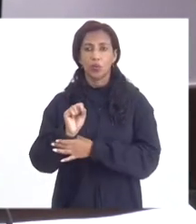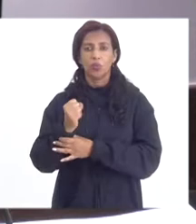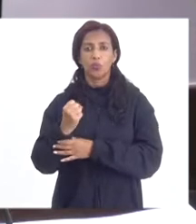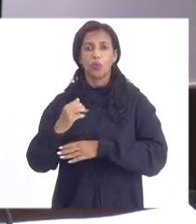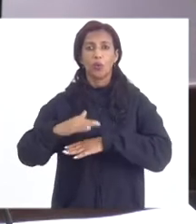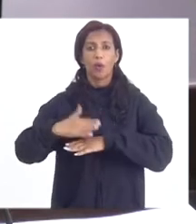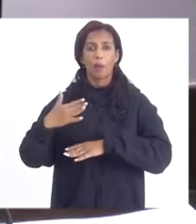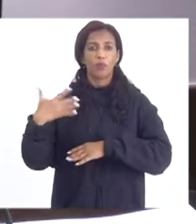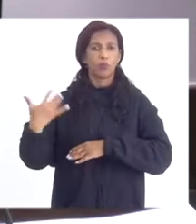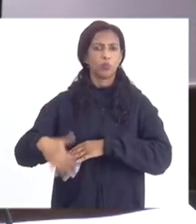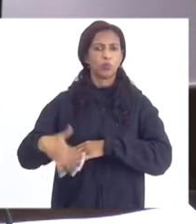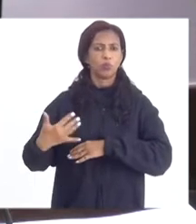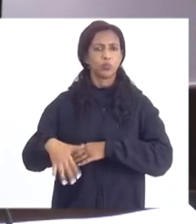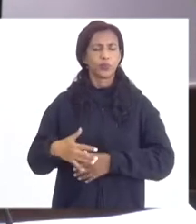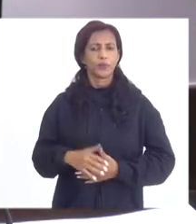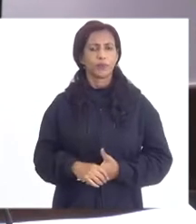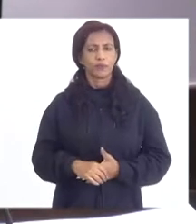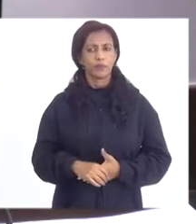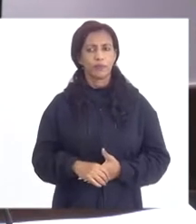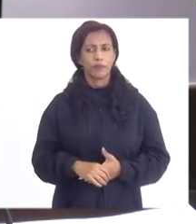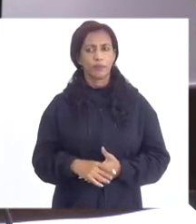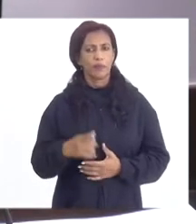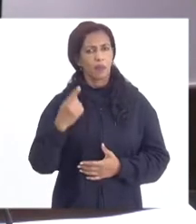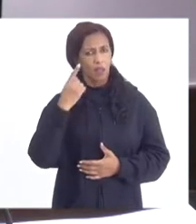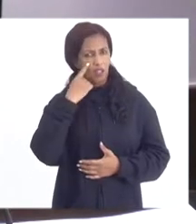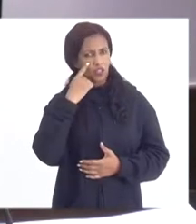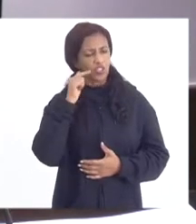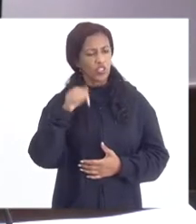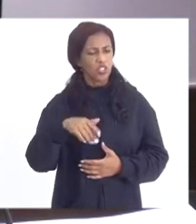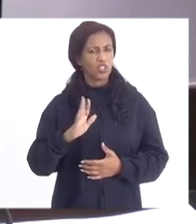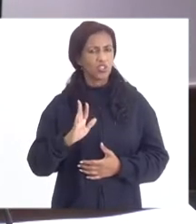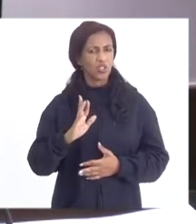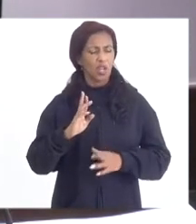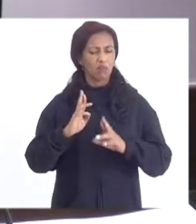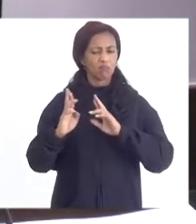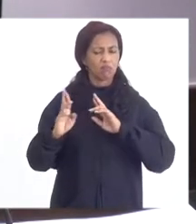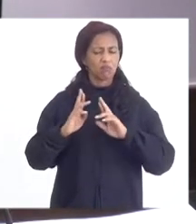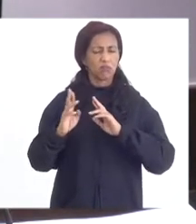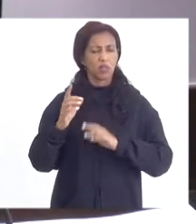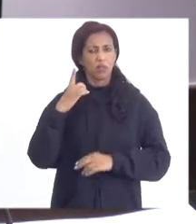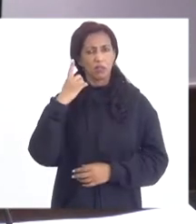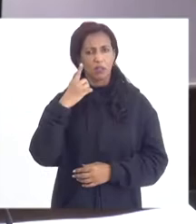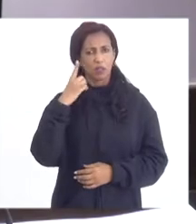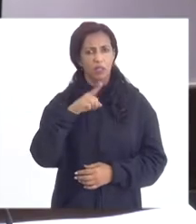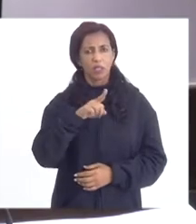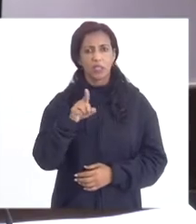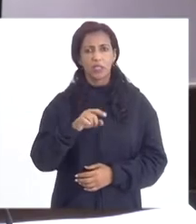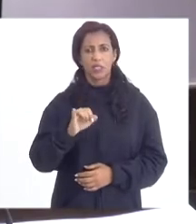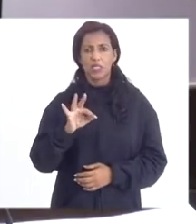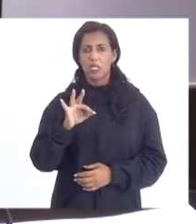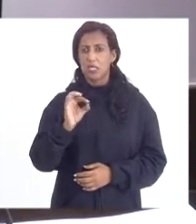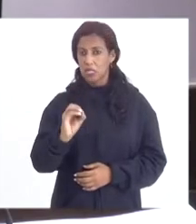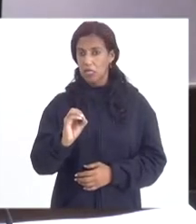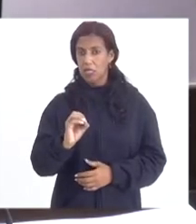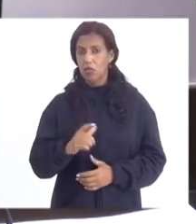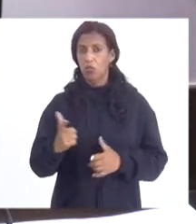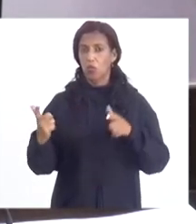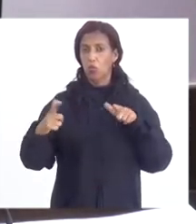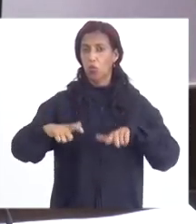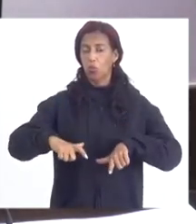maior. A gente teve aqui tramitando uma vez o projeto do deputado Zito,